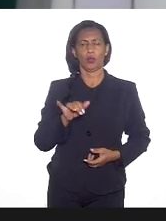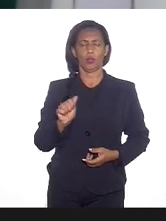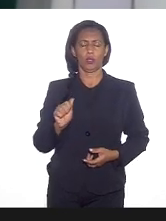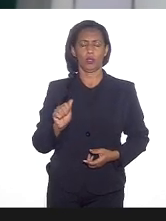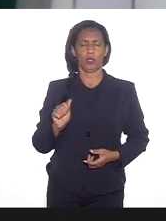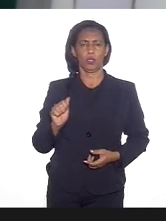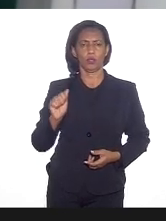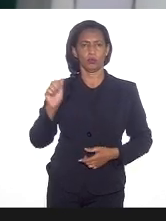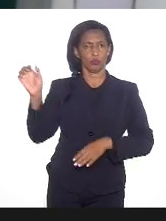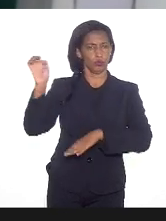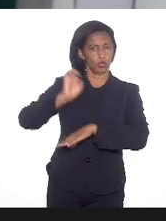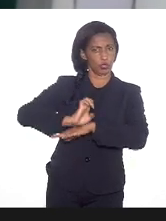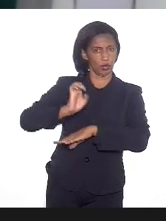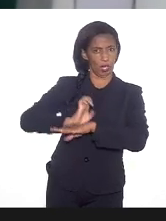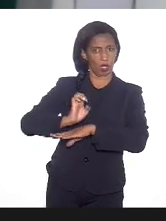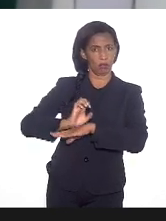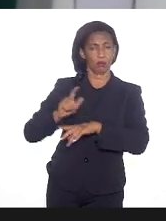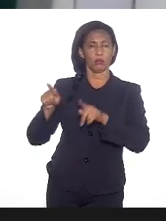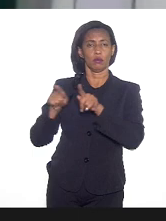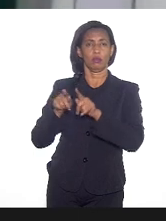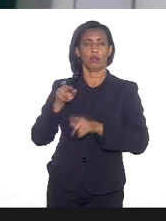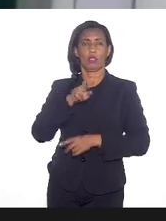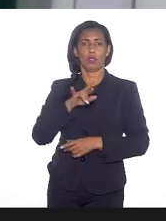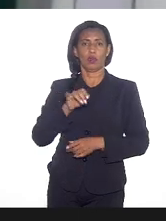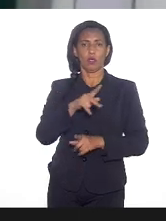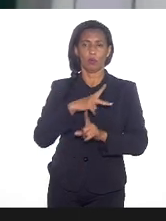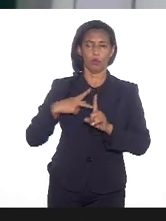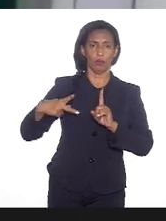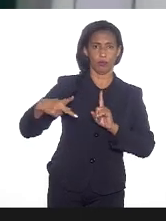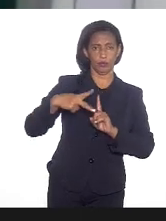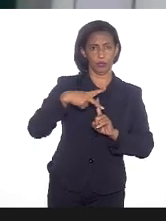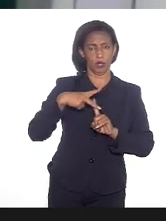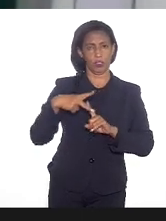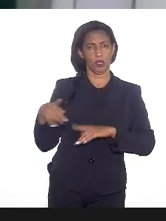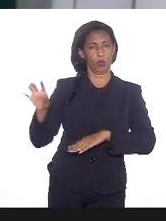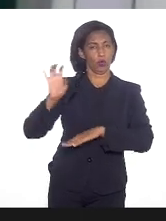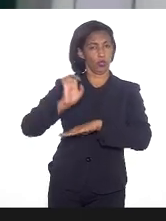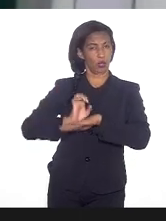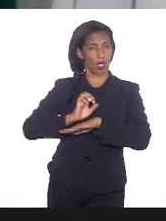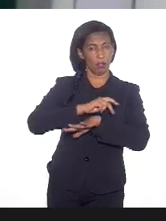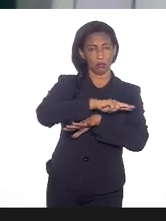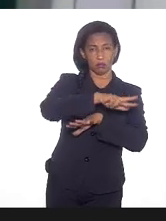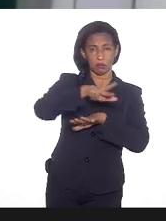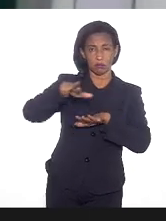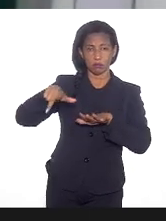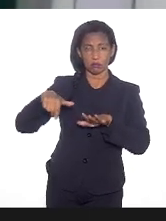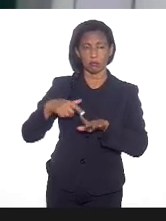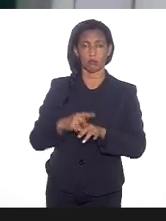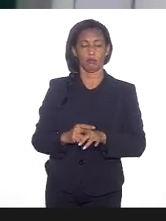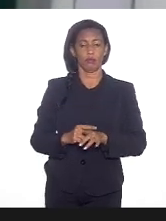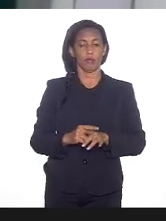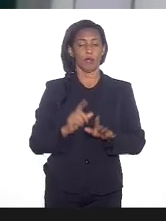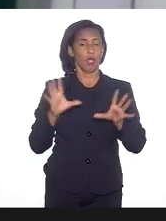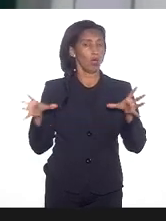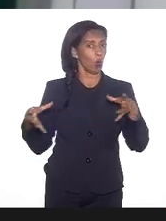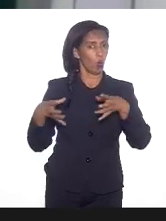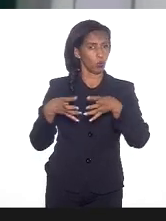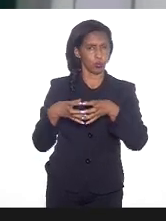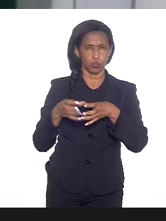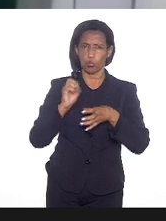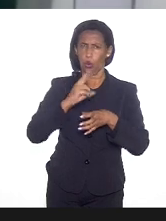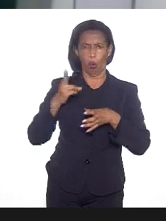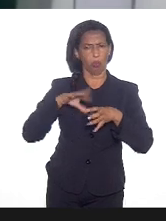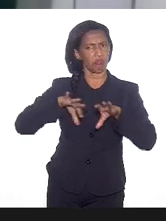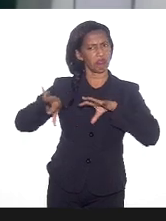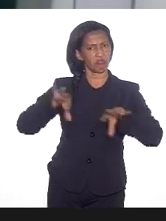Público Federal e ao próprio Rio Previdência. Se não, vejamos a primeira, para que essas instâncias, em conjunto ou separadamente, a